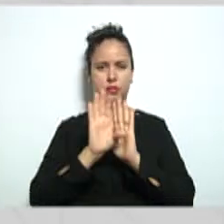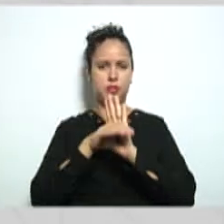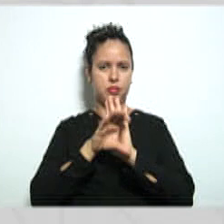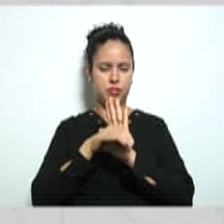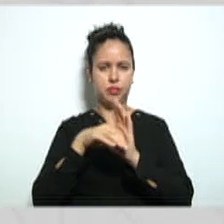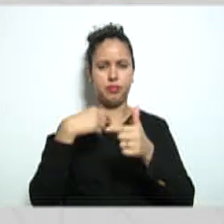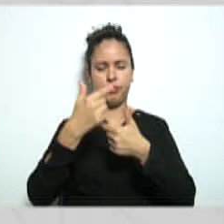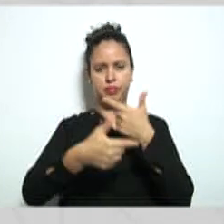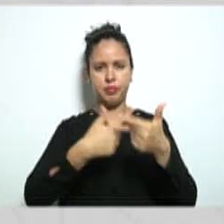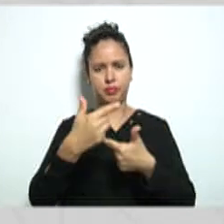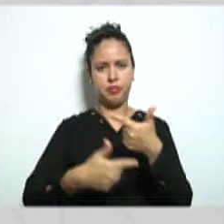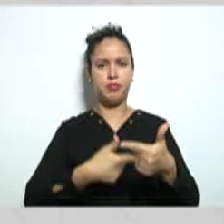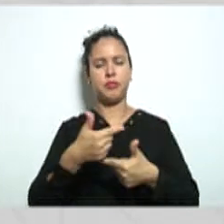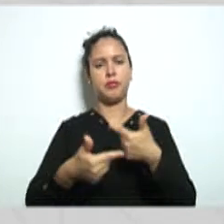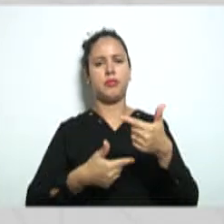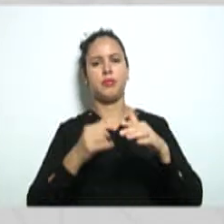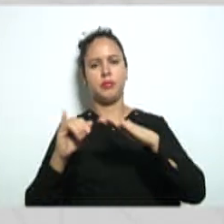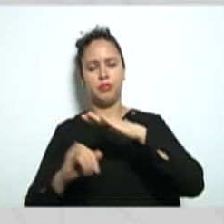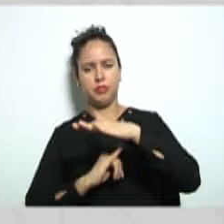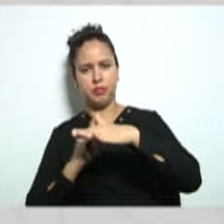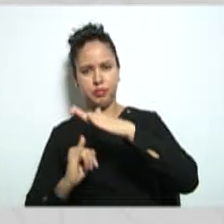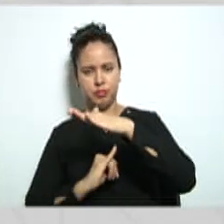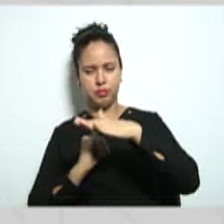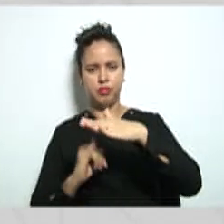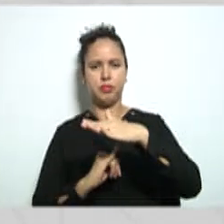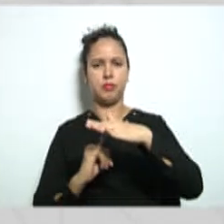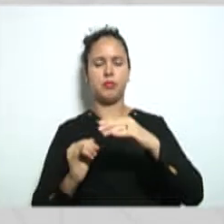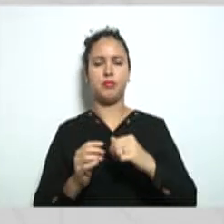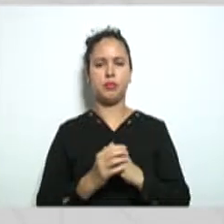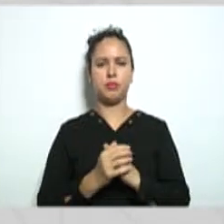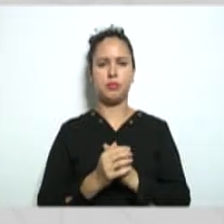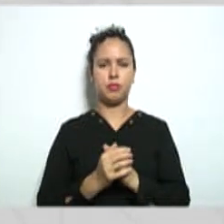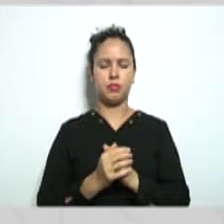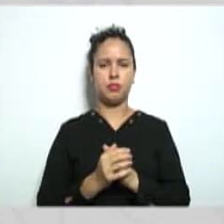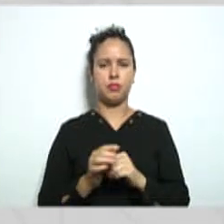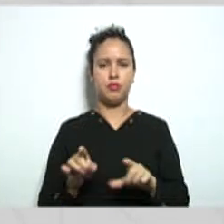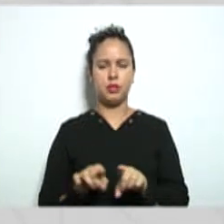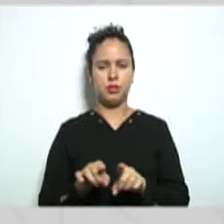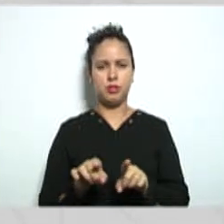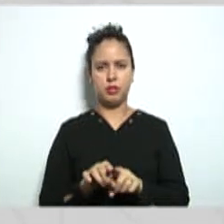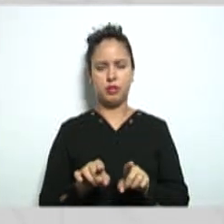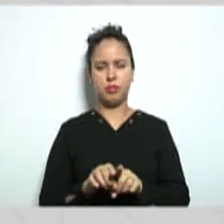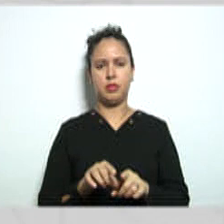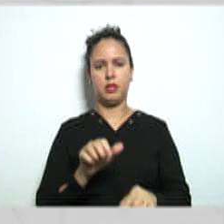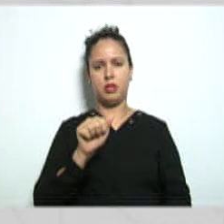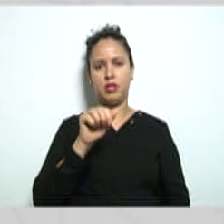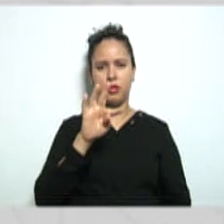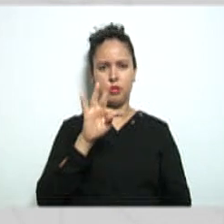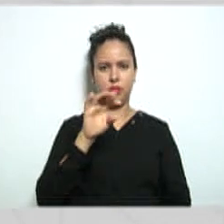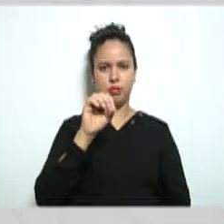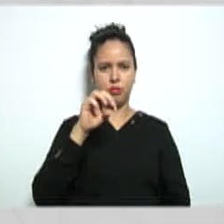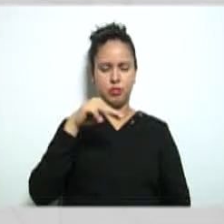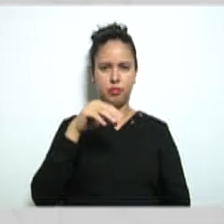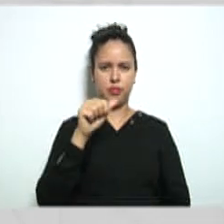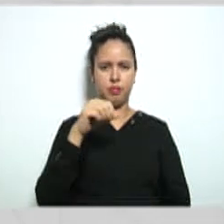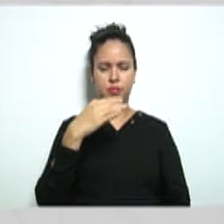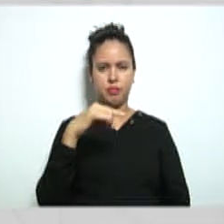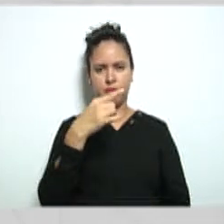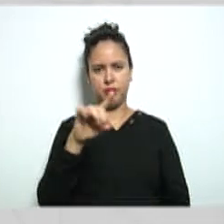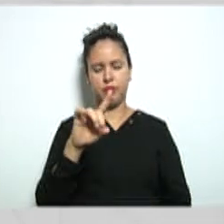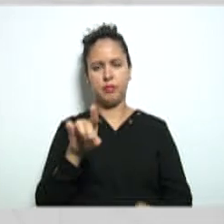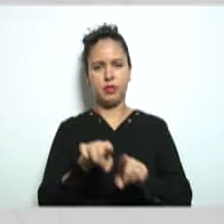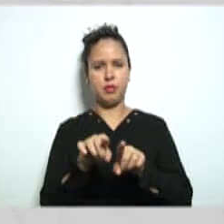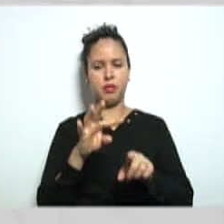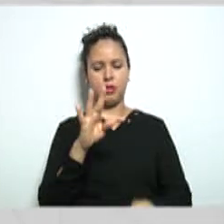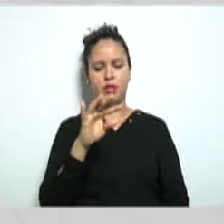de trabalho, trabalho informal, automação e teletrabalho, trabalho